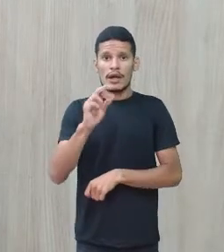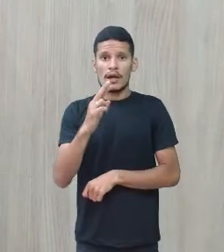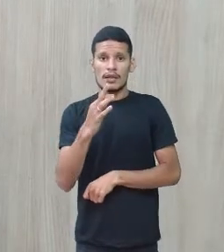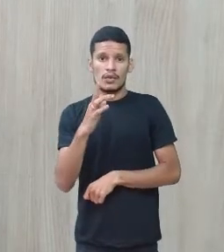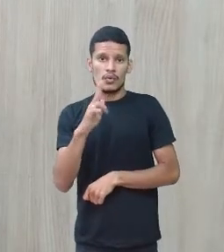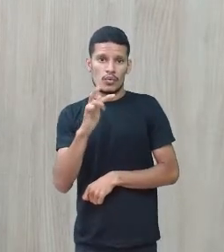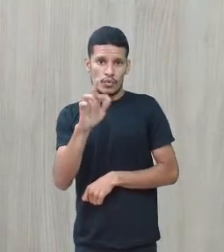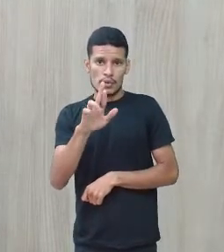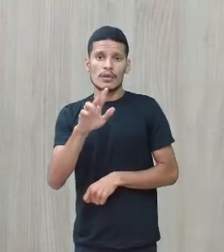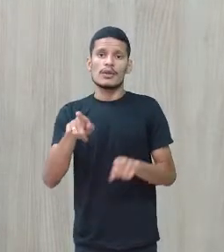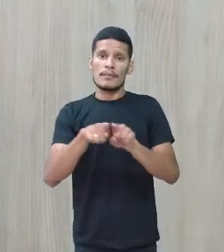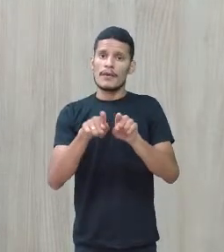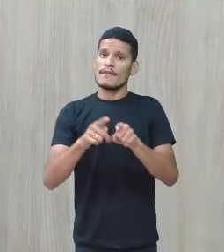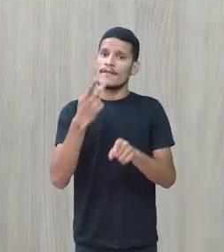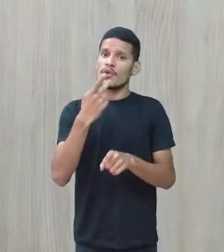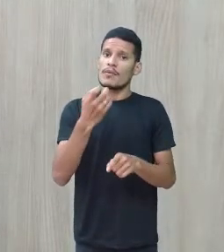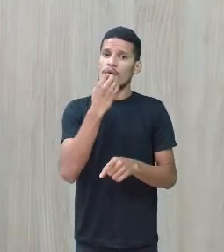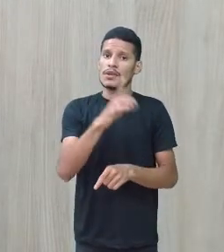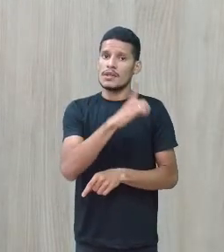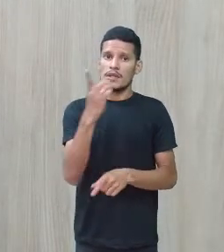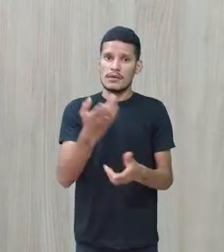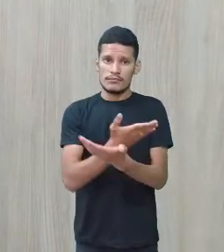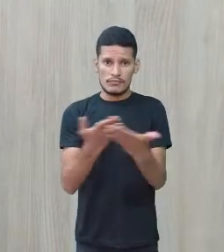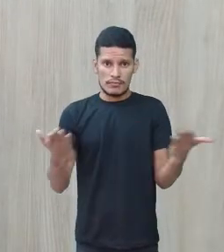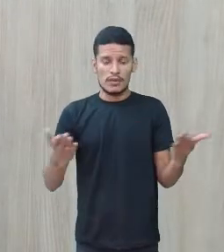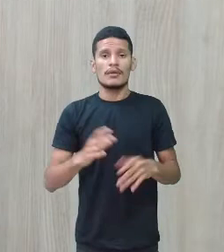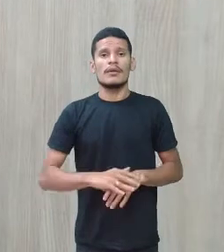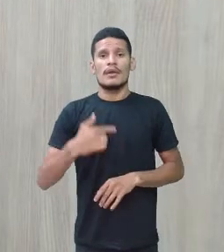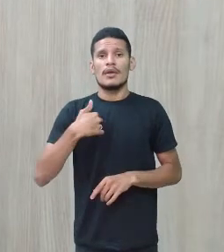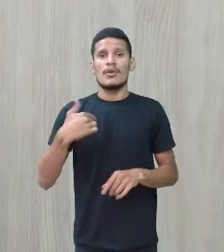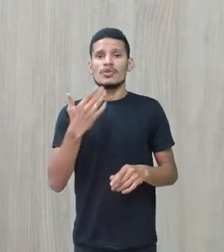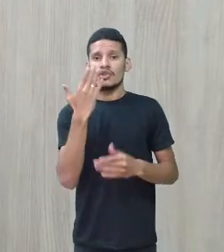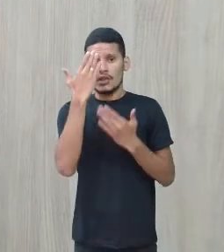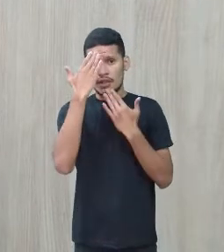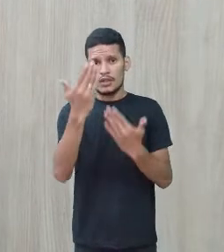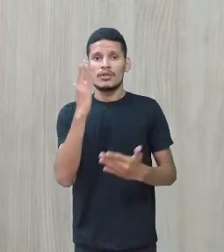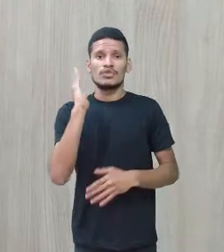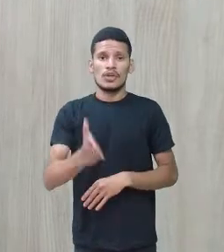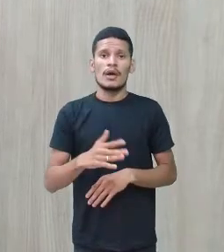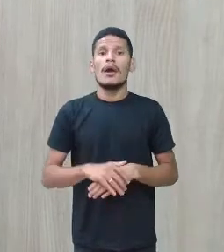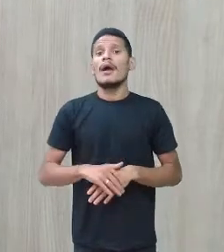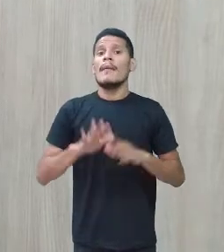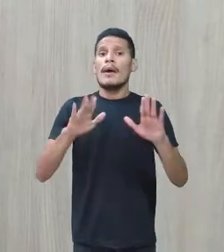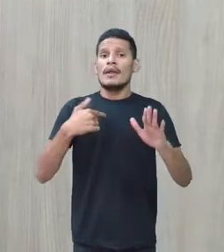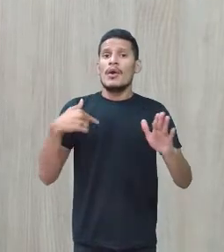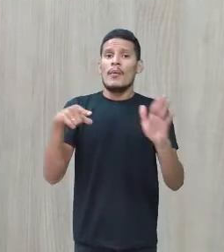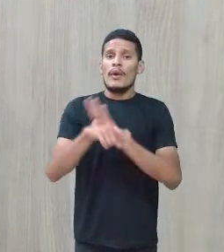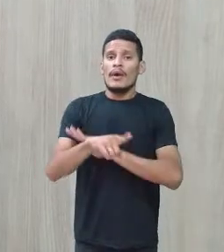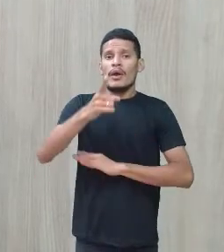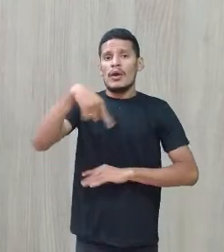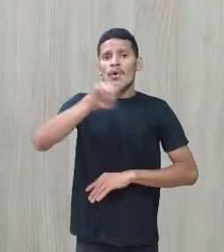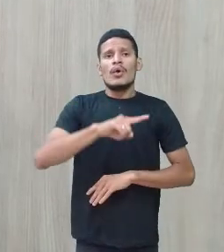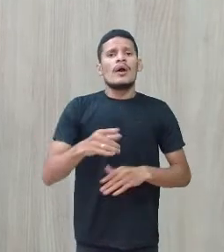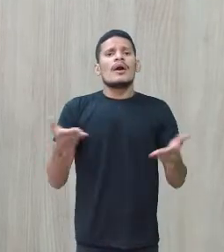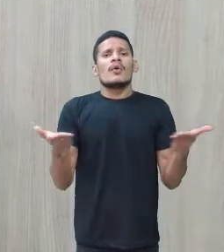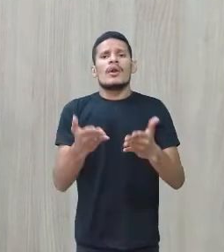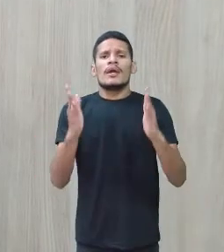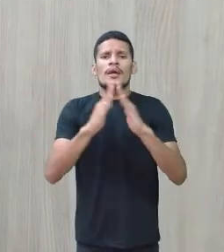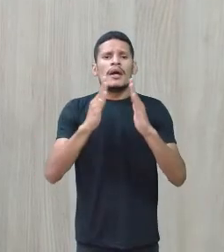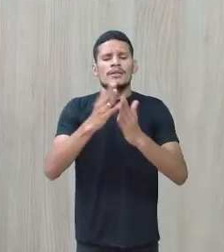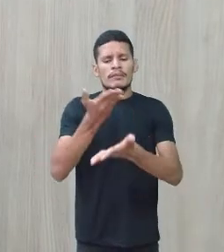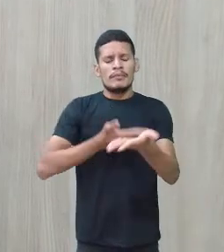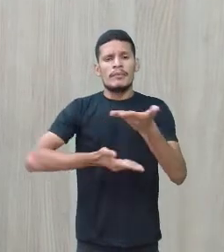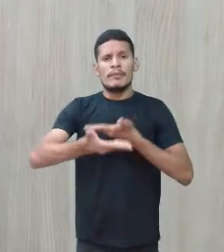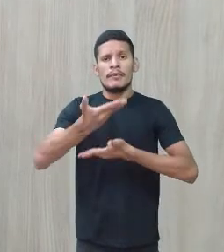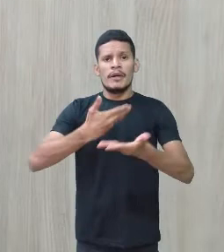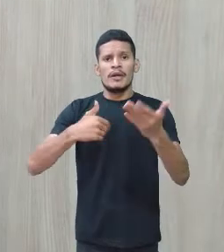agora, professora Isabel, dando bom dia a mim e a você. E eu já estou aqui agradecendo a ele. E aí estou perguntando a vocês aí que estão interagindo